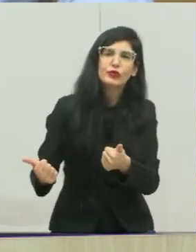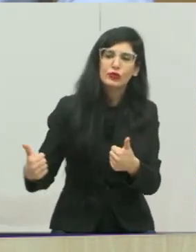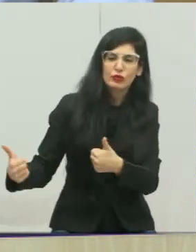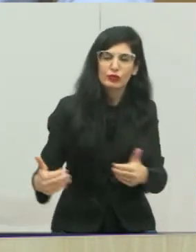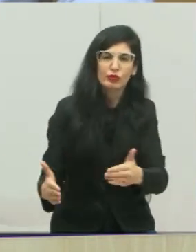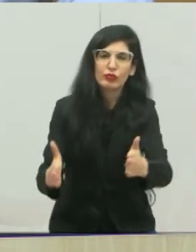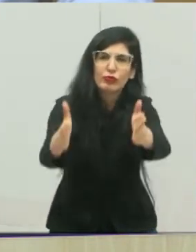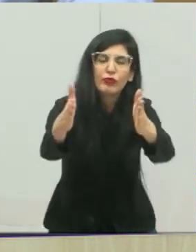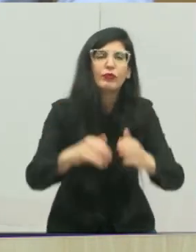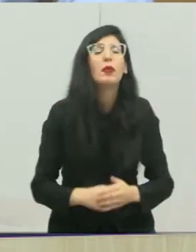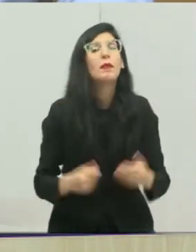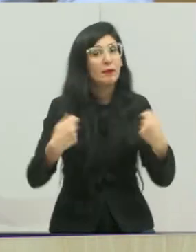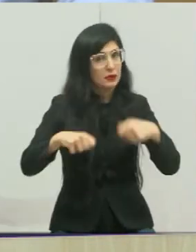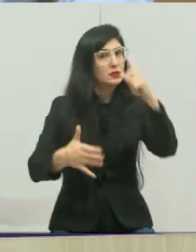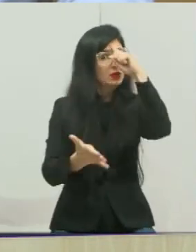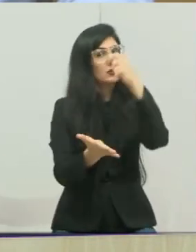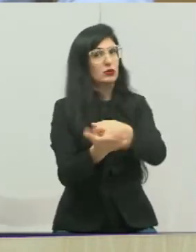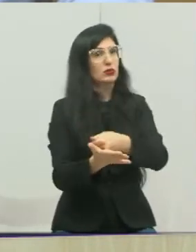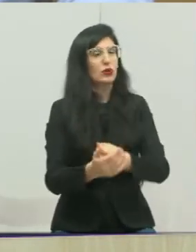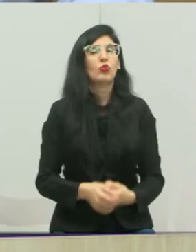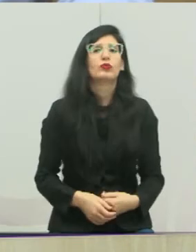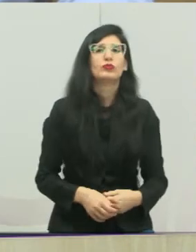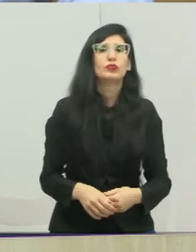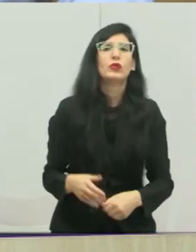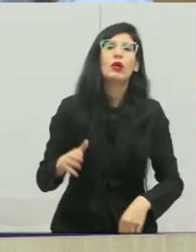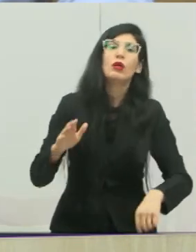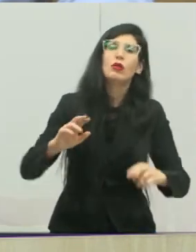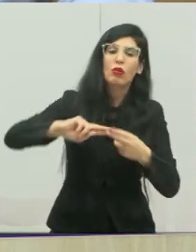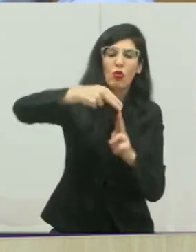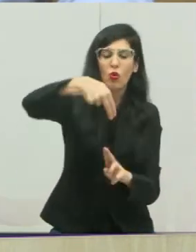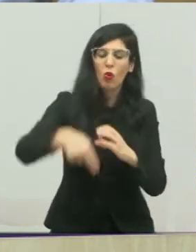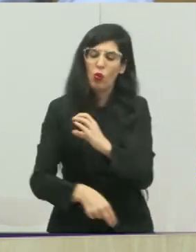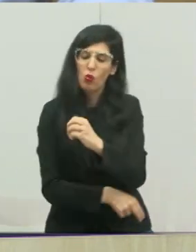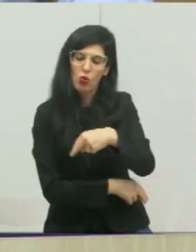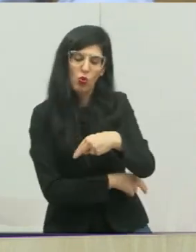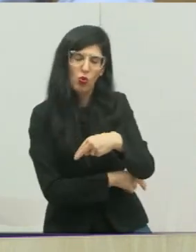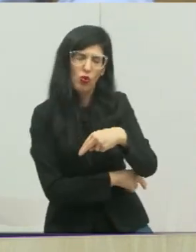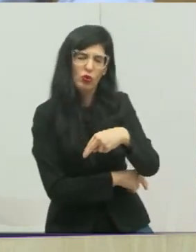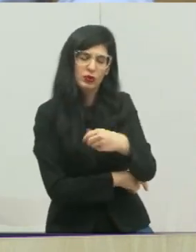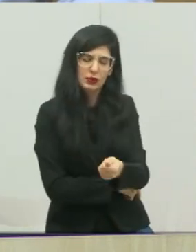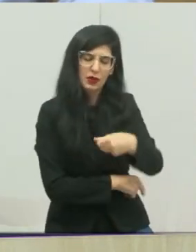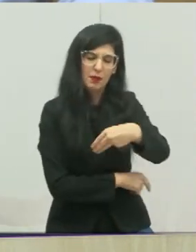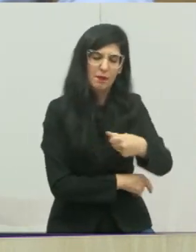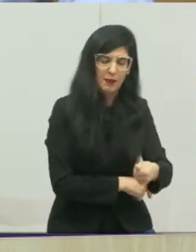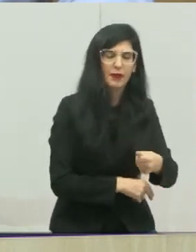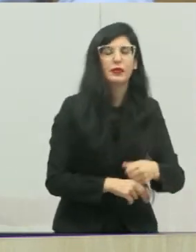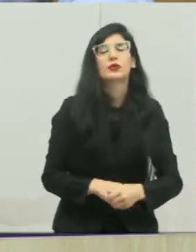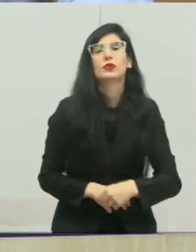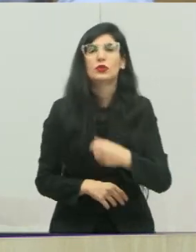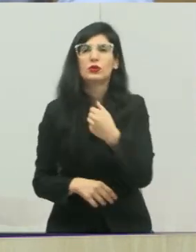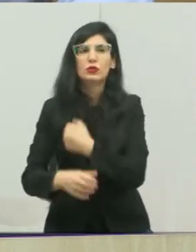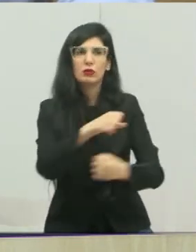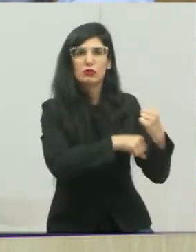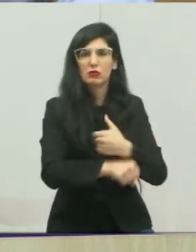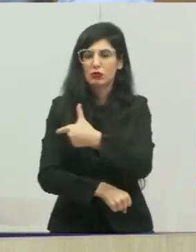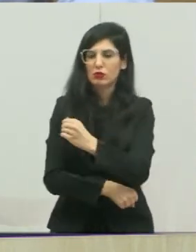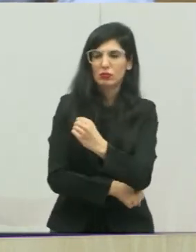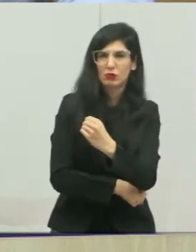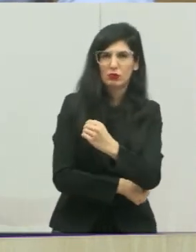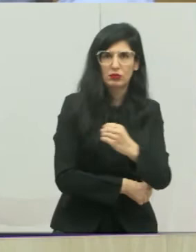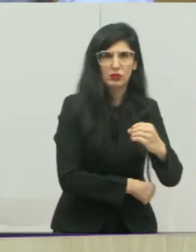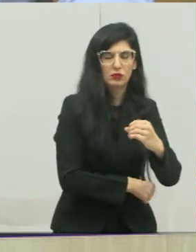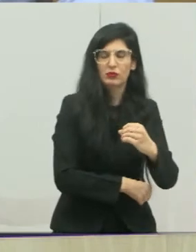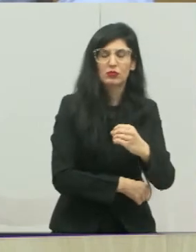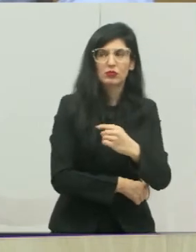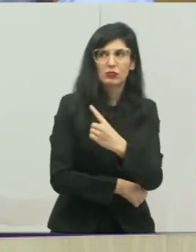para atendimento à resolução CONAMA número 369, de 28 de março de 2006, e à manutenção e limpeza da caracterizada